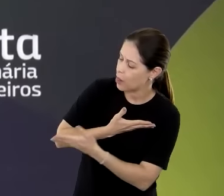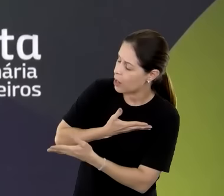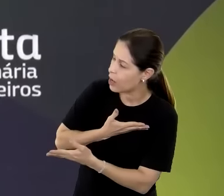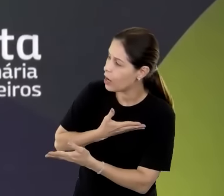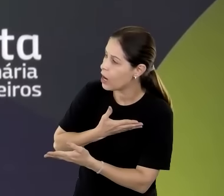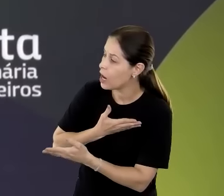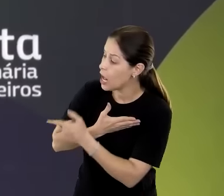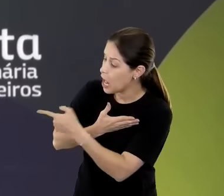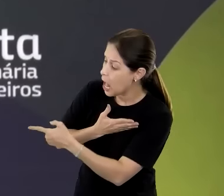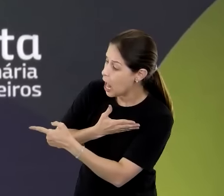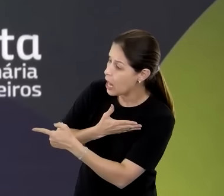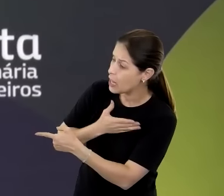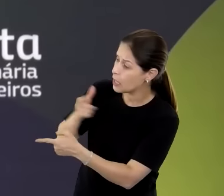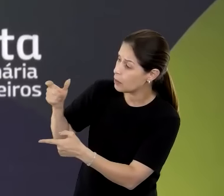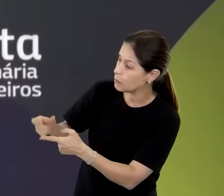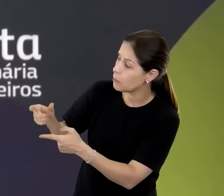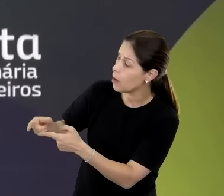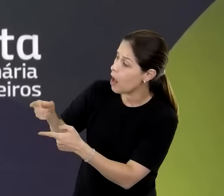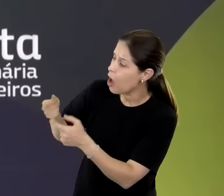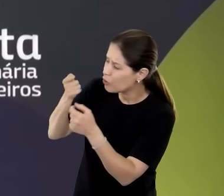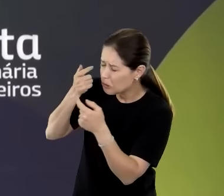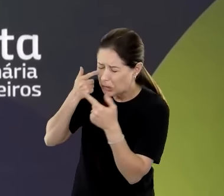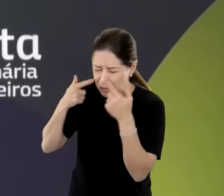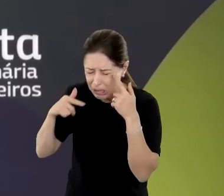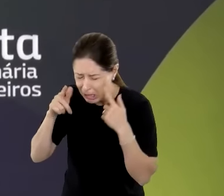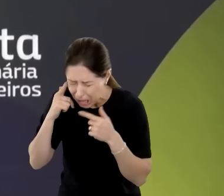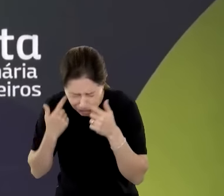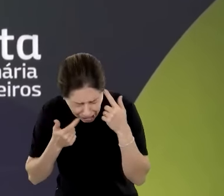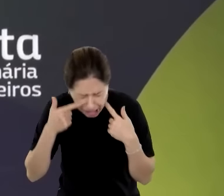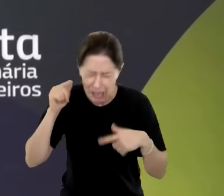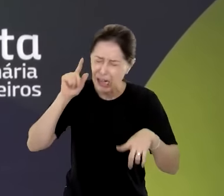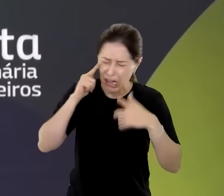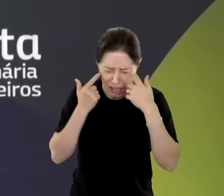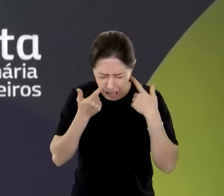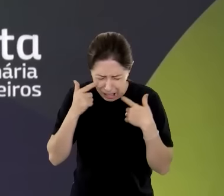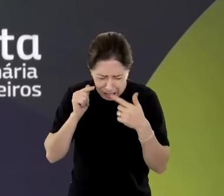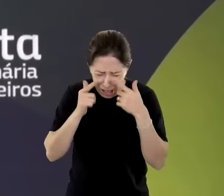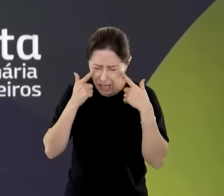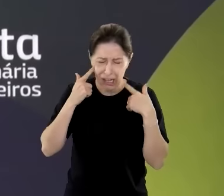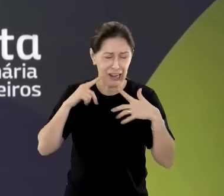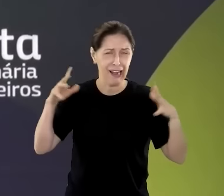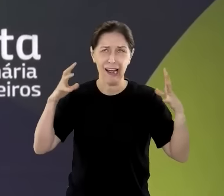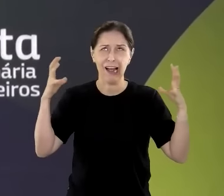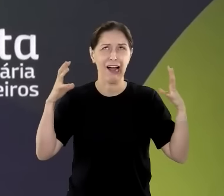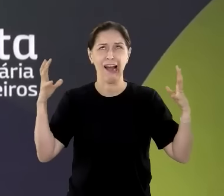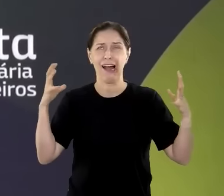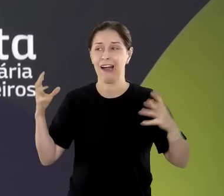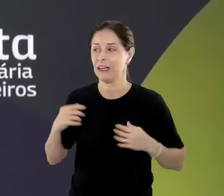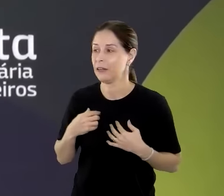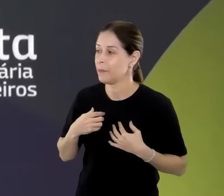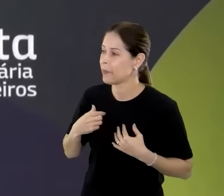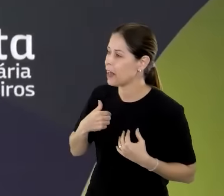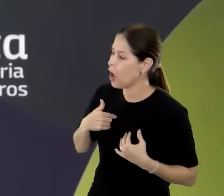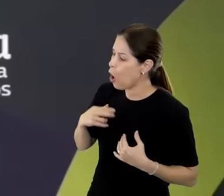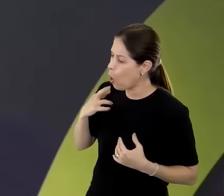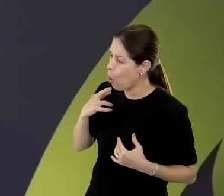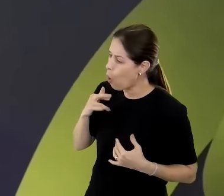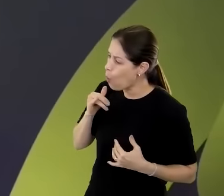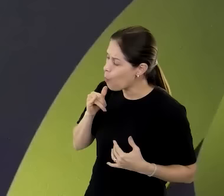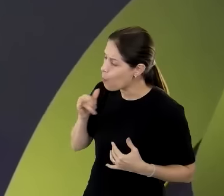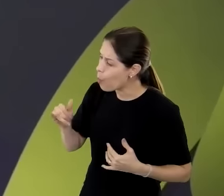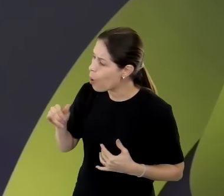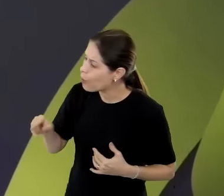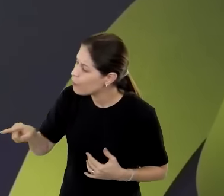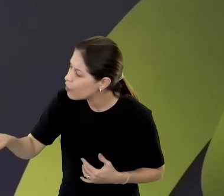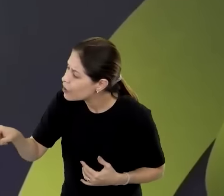entrei no quarto. O que está acontecendo com você? Morreu alguém da sua família? Eu estou com medo da minha mãe